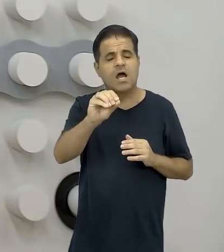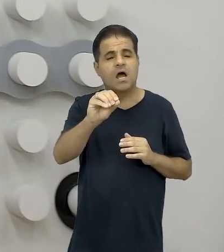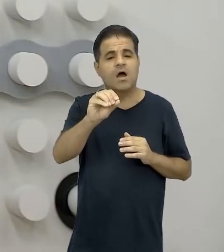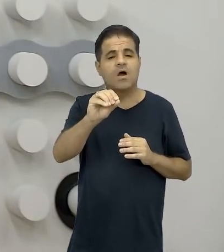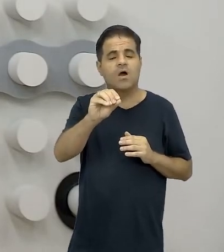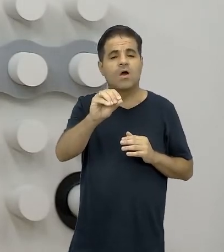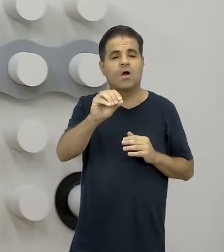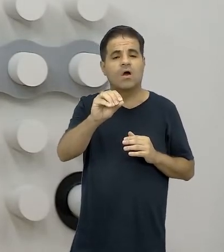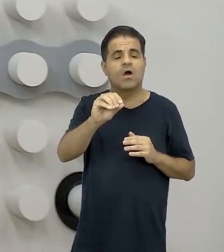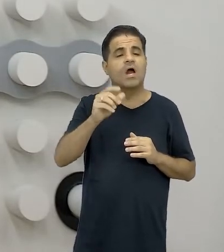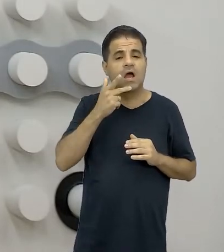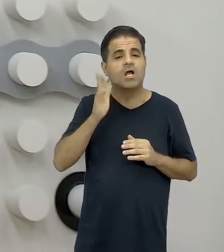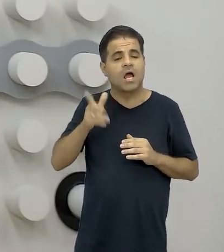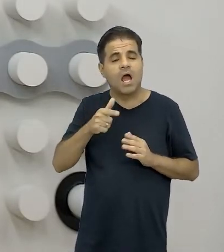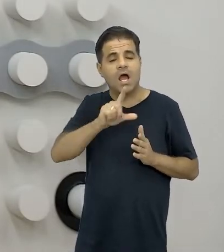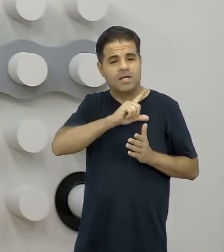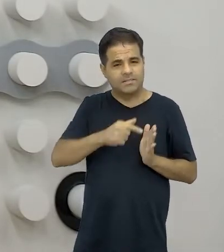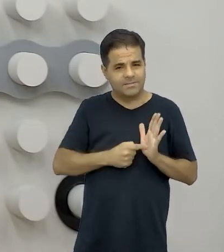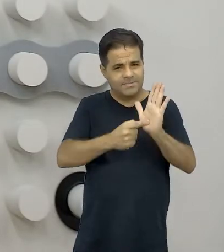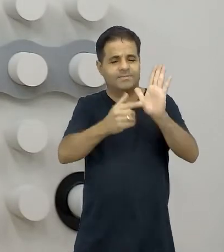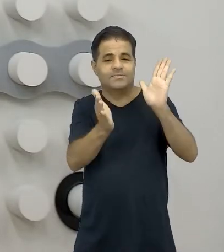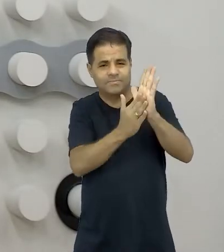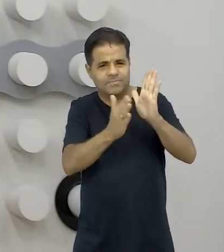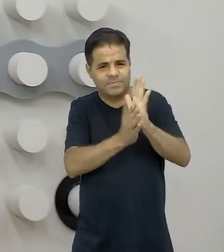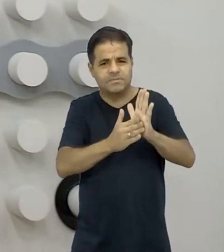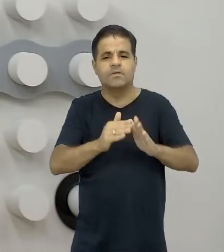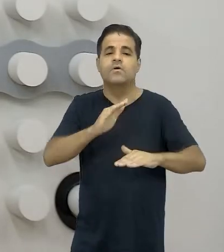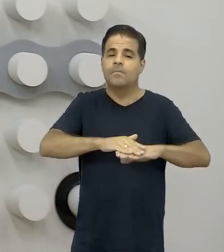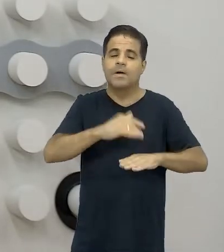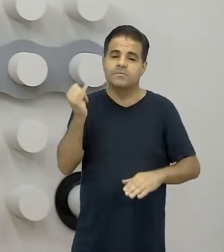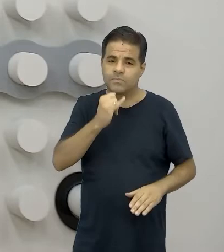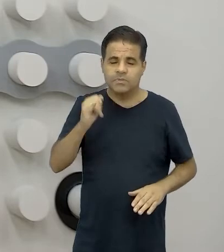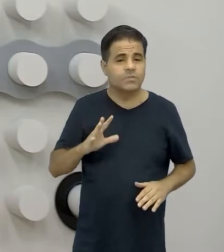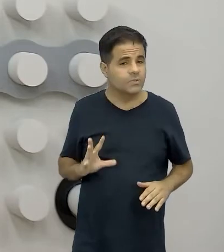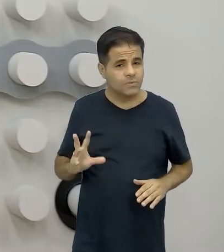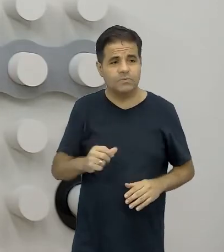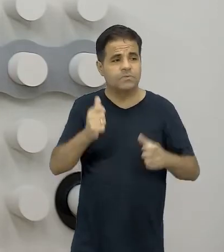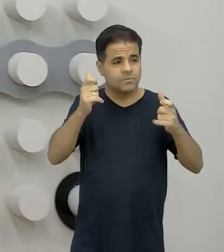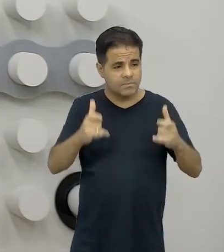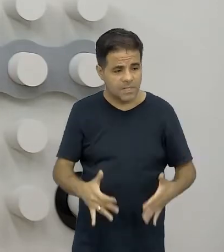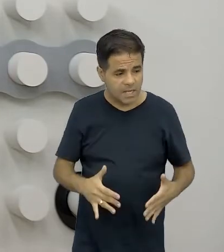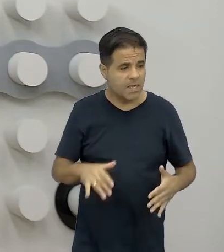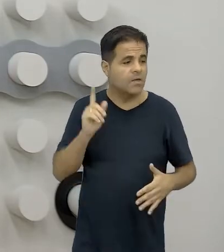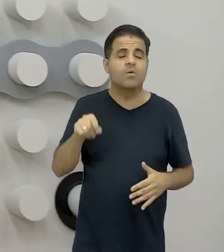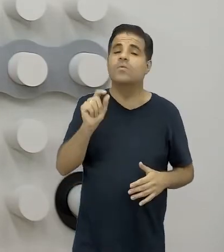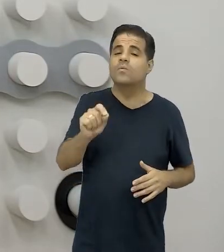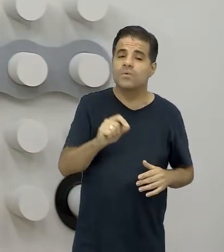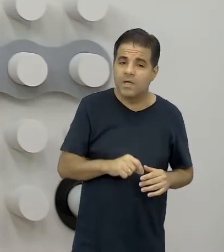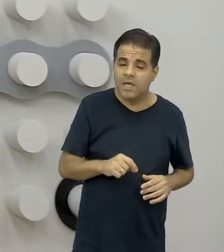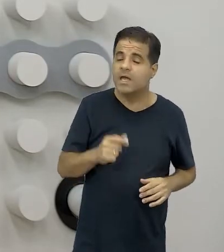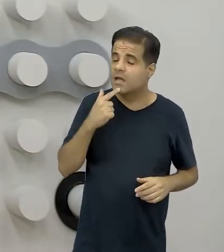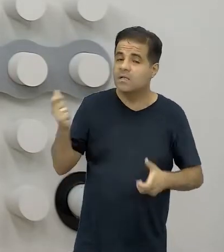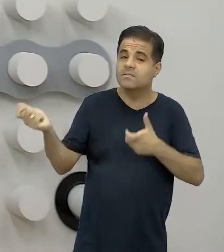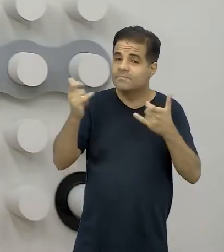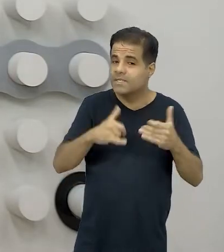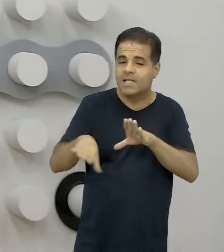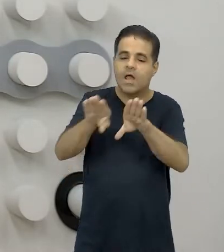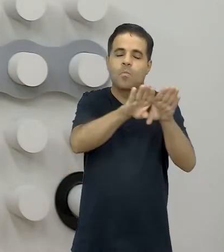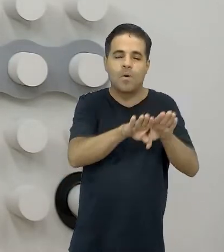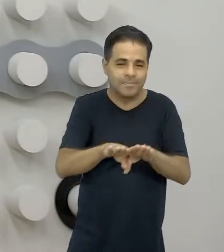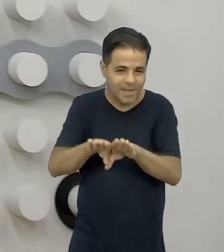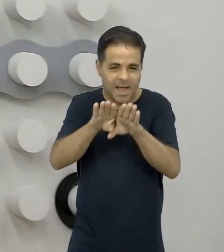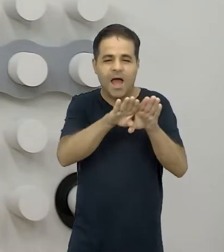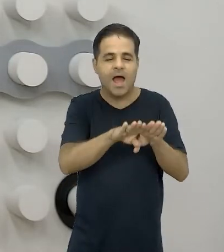o Jacques Rancière ele propõe, que é o mais importante disso tudo que eu falei, é o seguinte: ele fala da